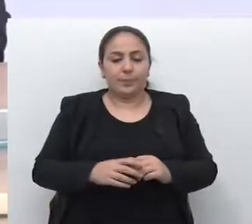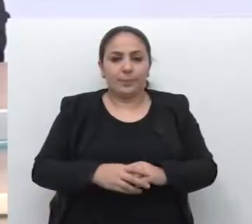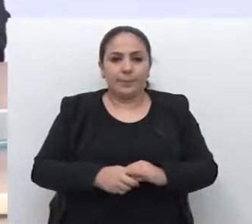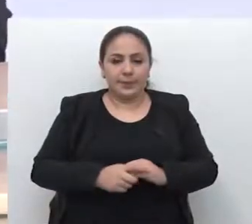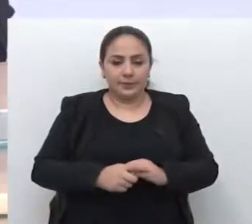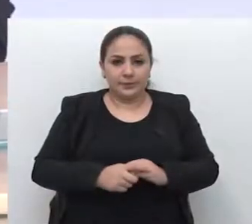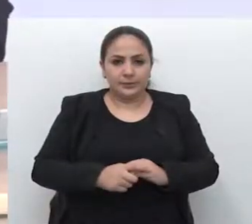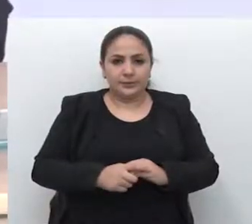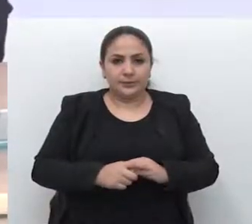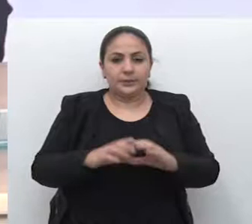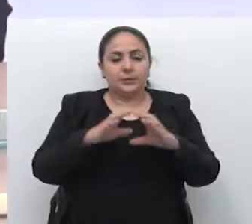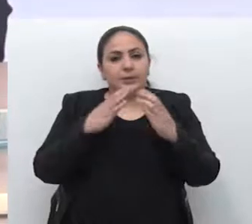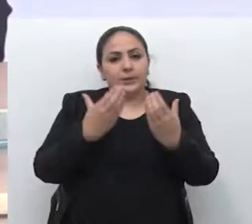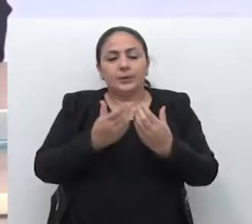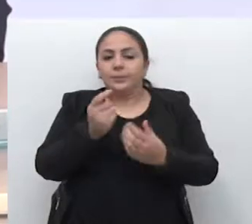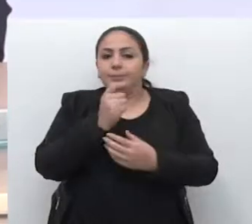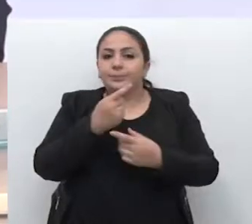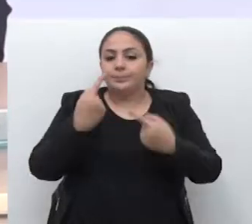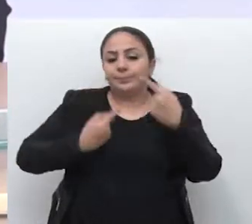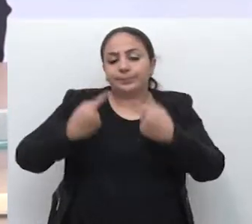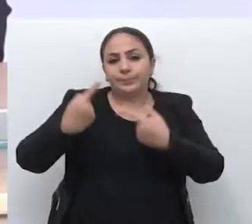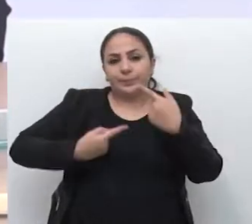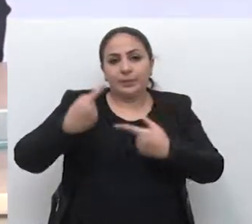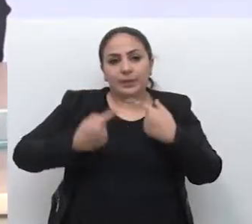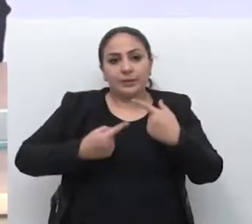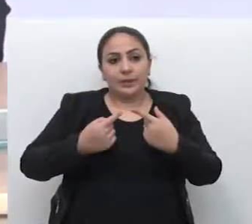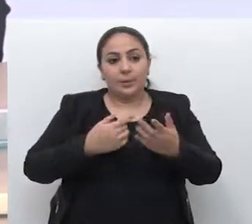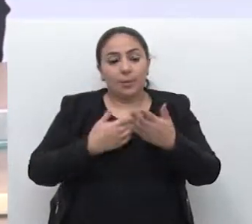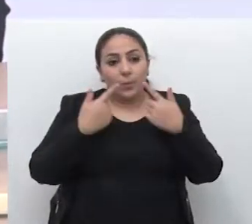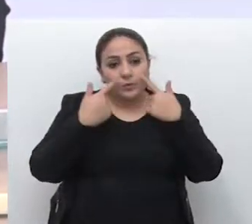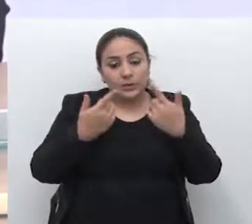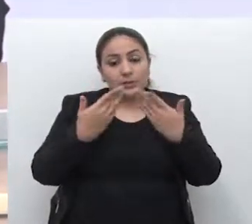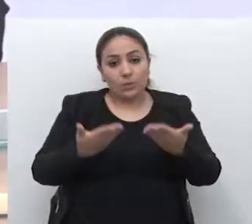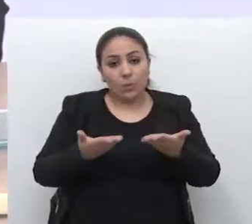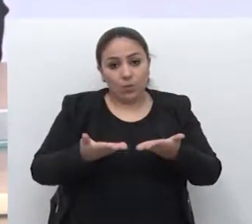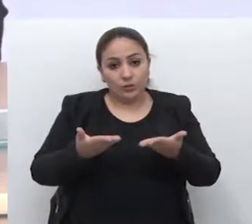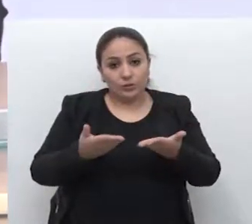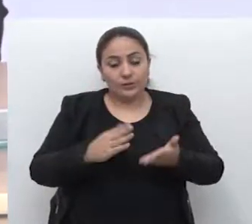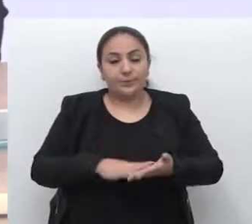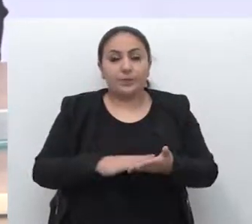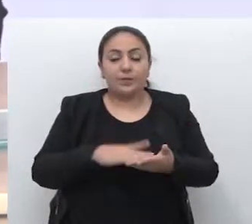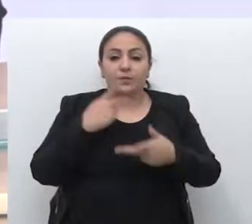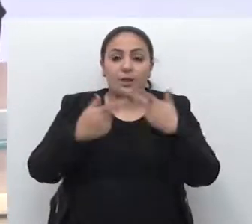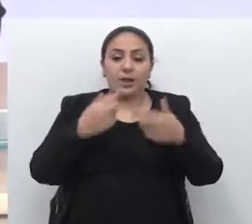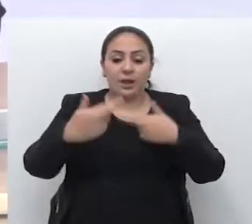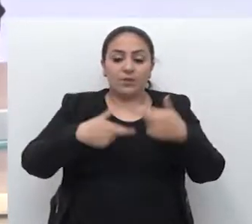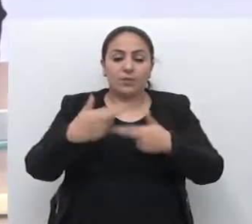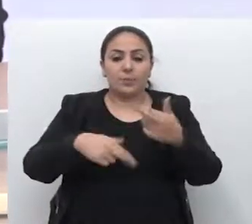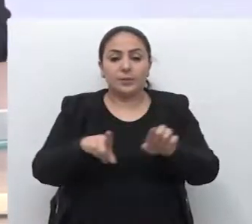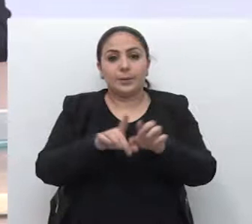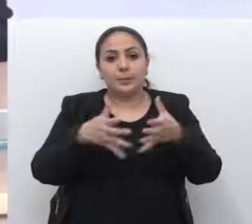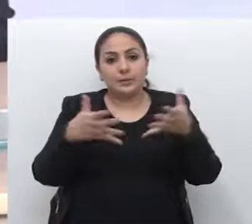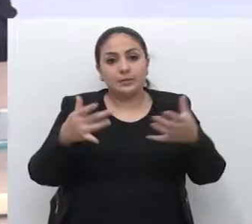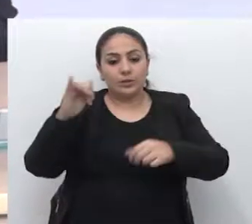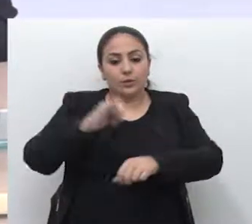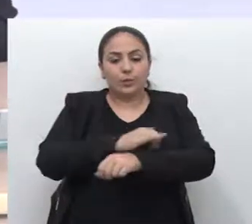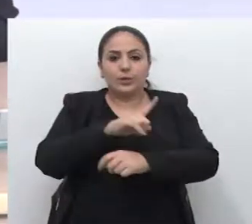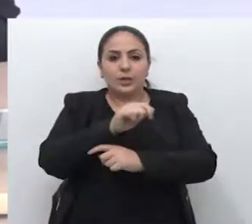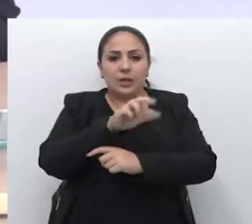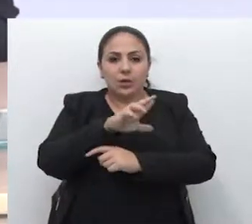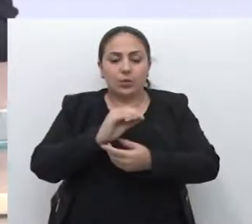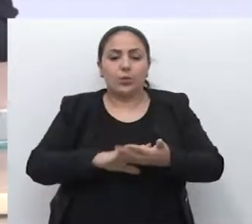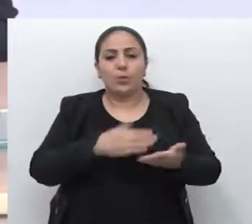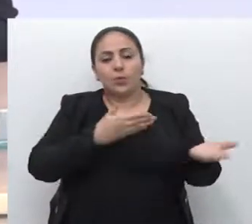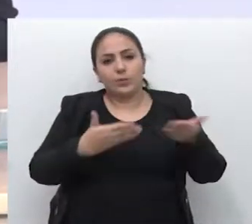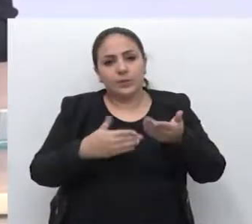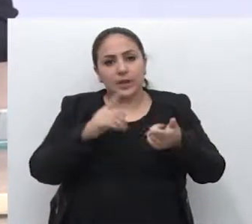Câmara Debate, que será exibido após a sessão plenária de hoje, vai falar sobre a reforma e ampliação do aeroporto Lauro Cortes.